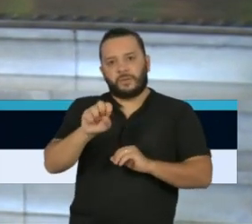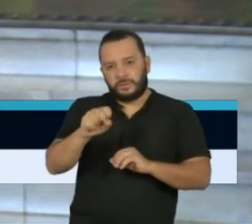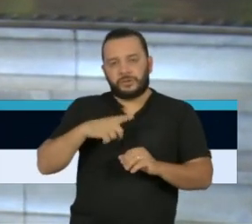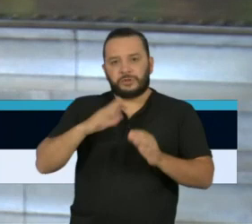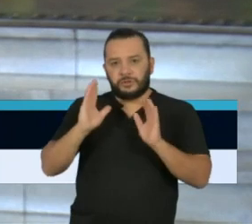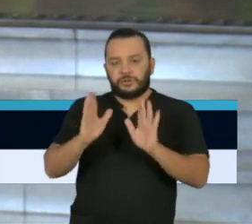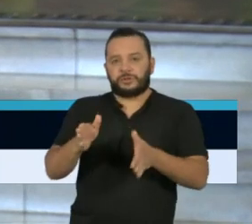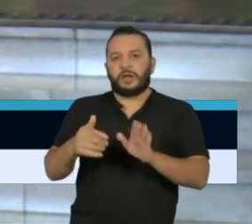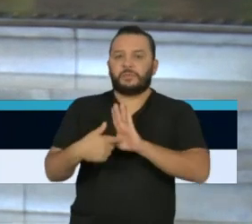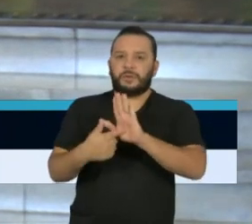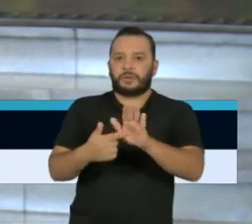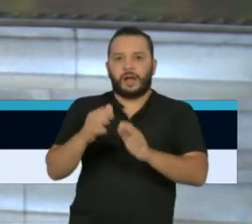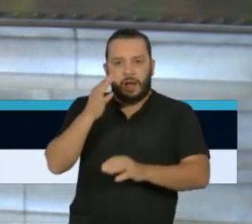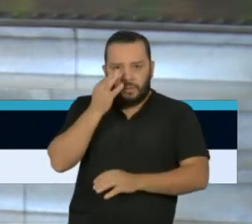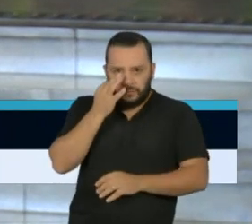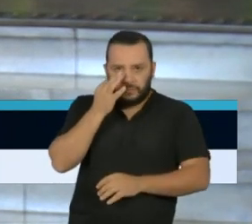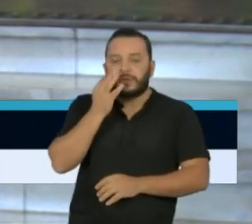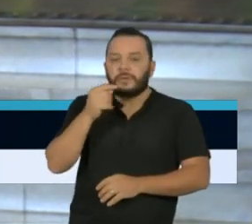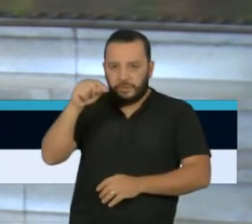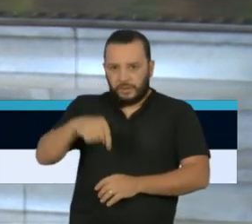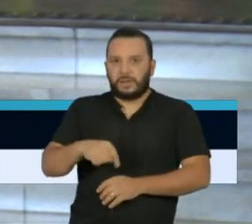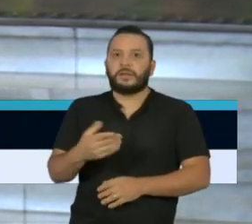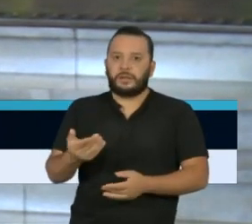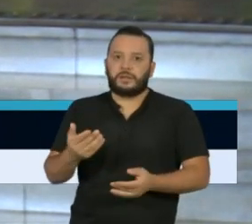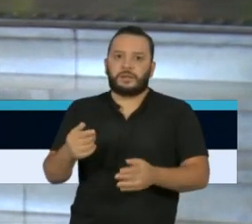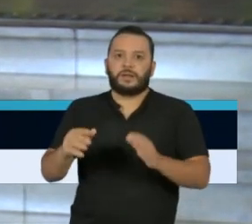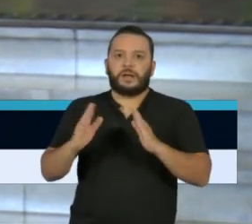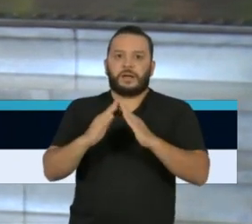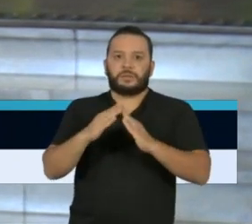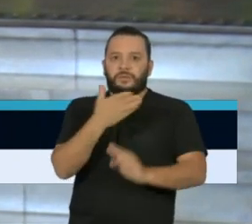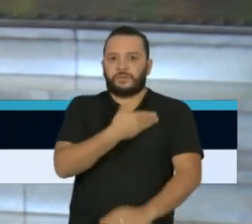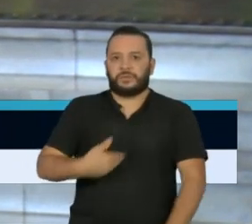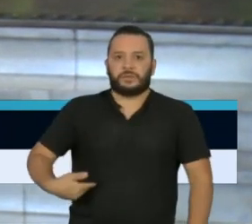vivo feitos aqui no Palácio dos